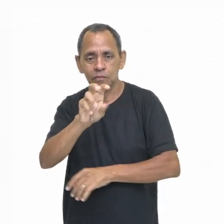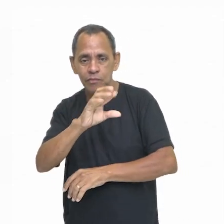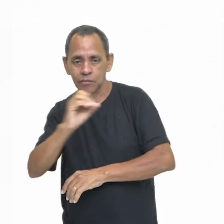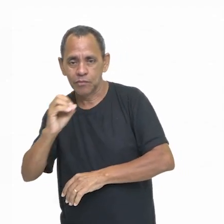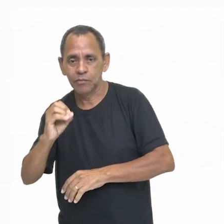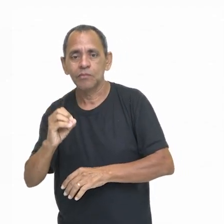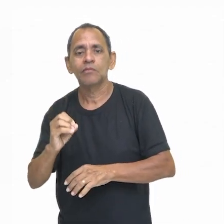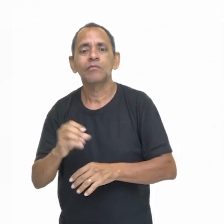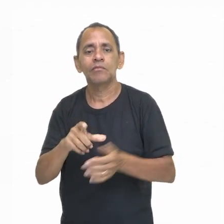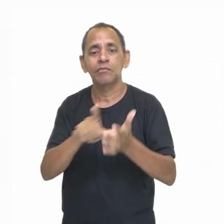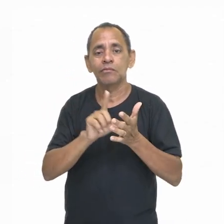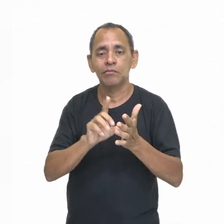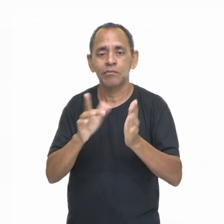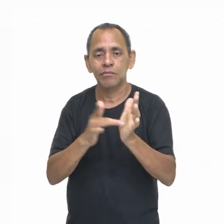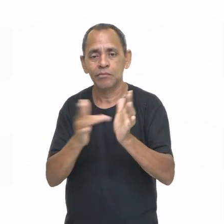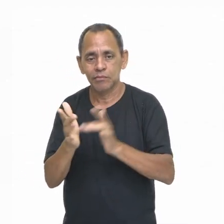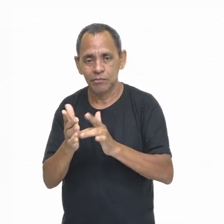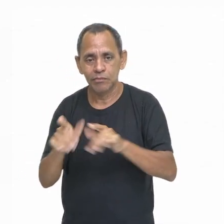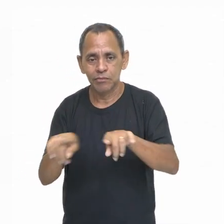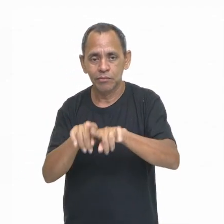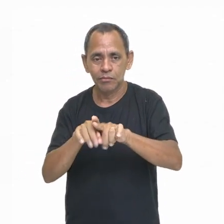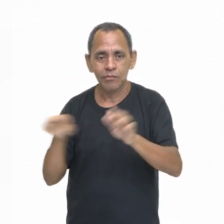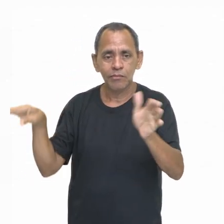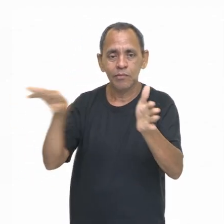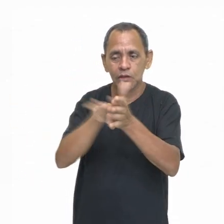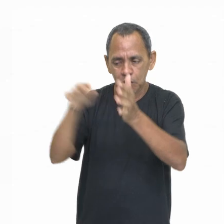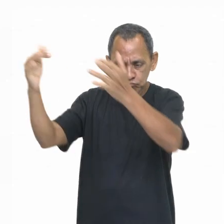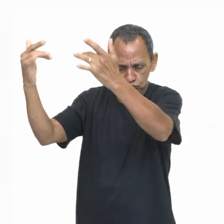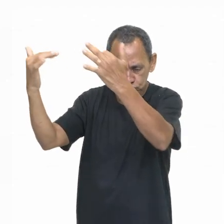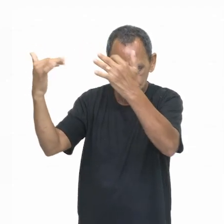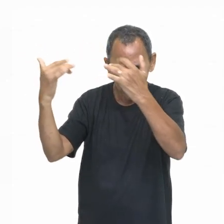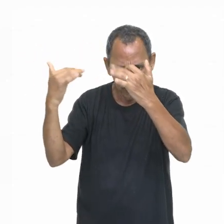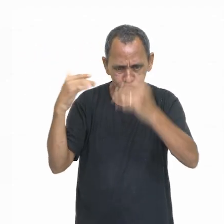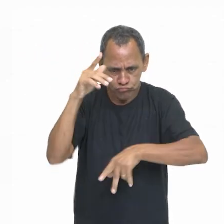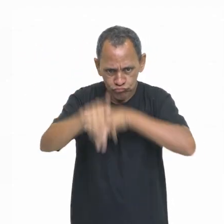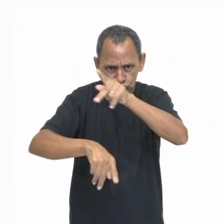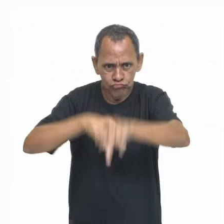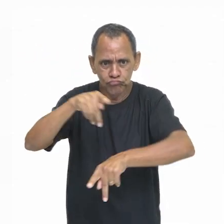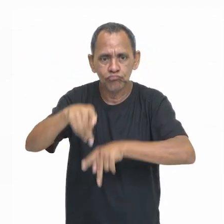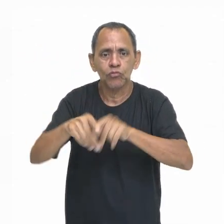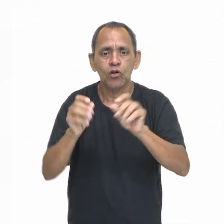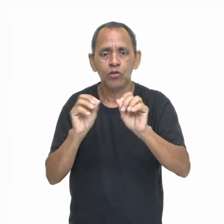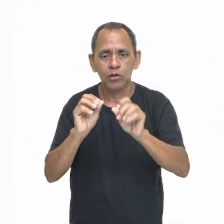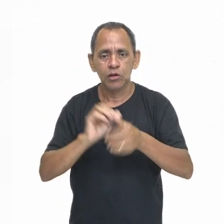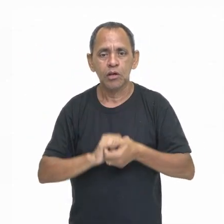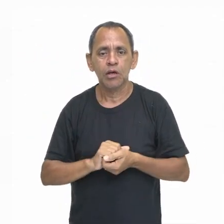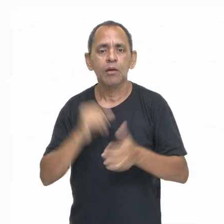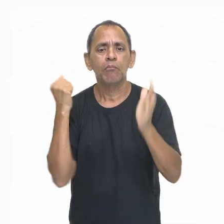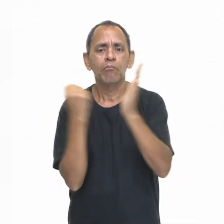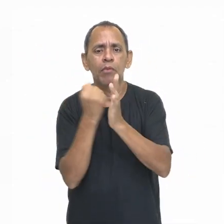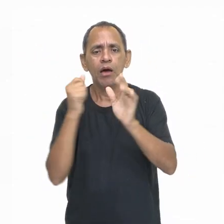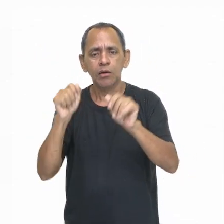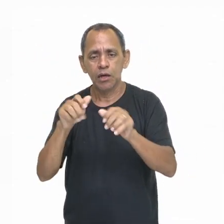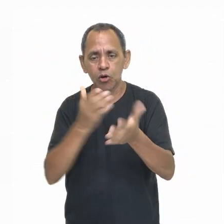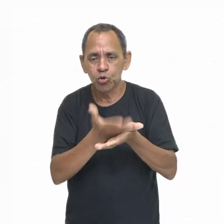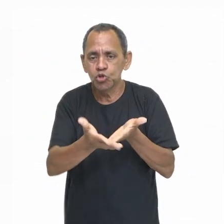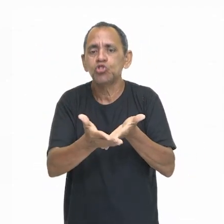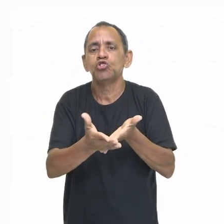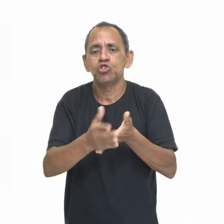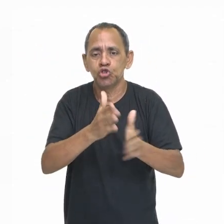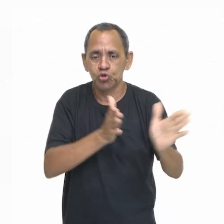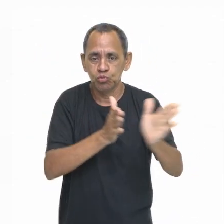dos povos indo-arianos pelo noroeste da Índia marca o início desse período.